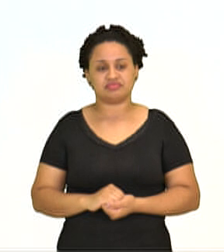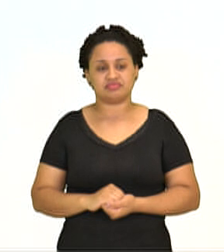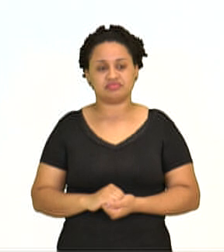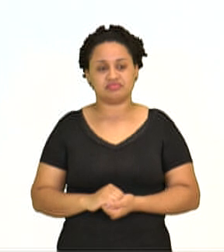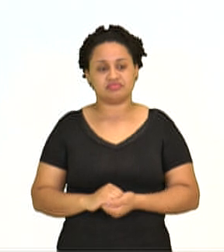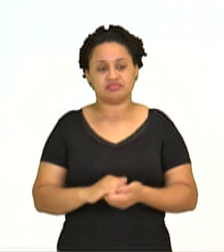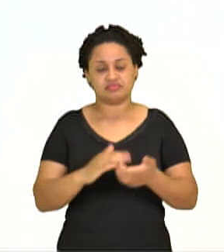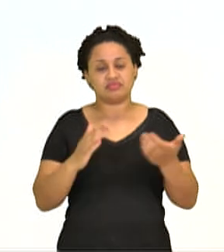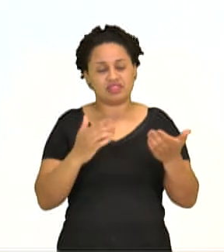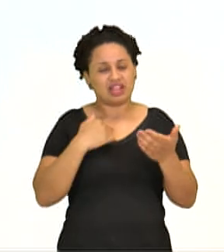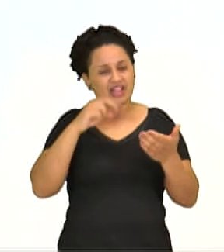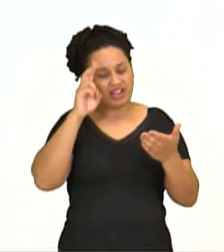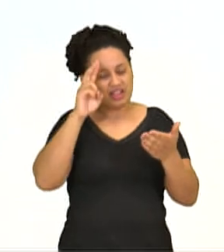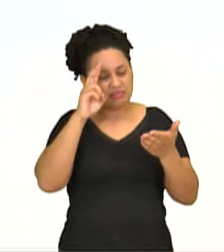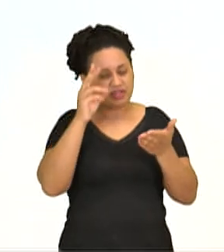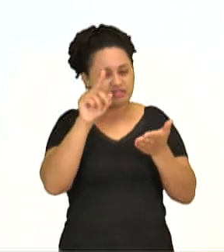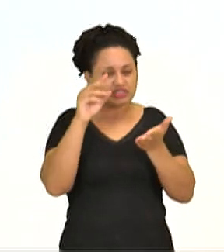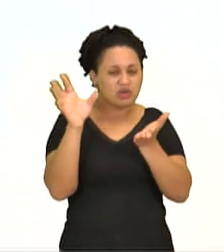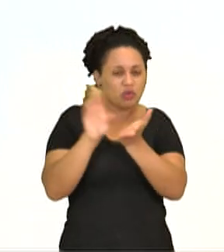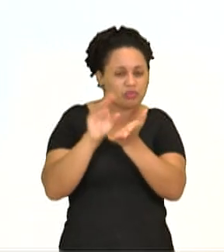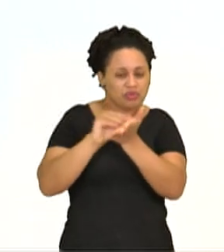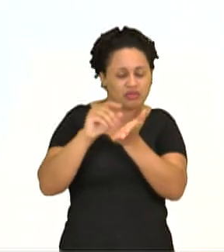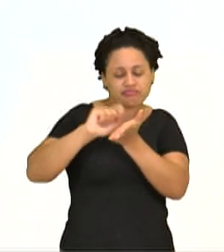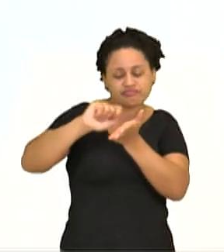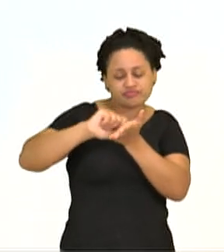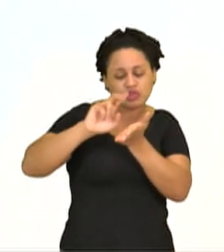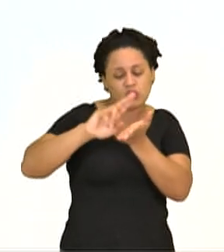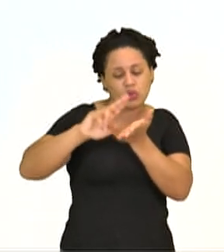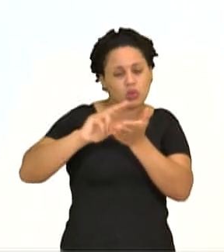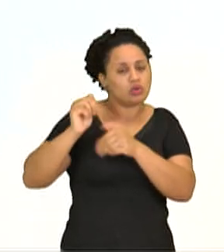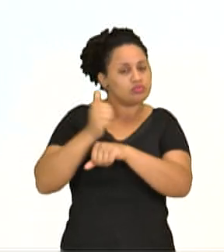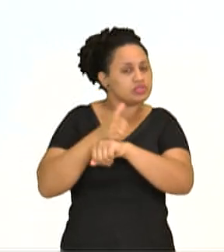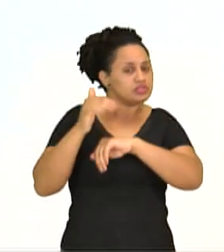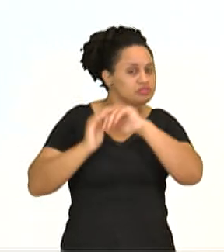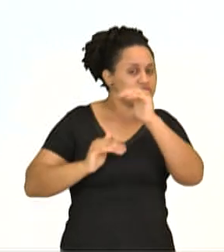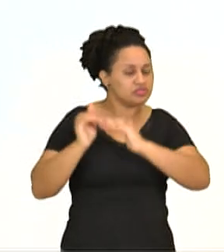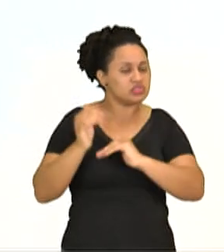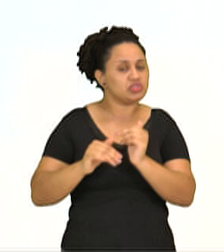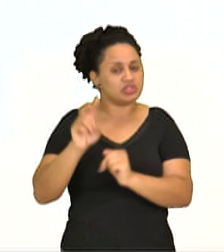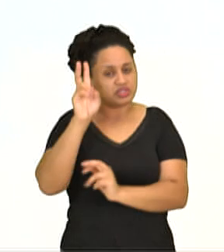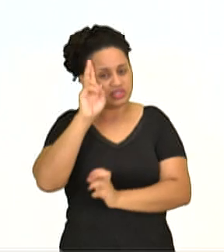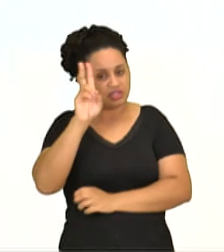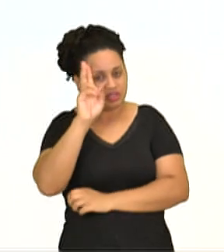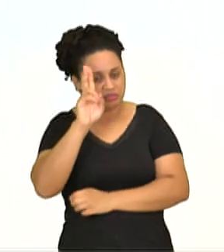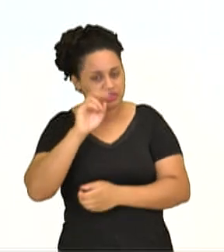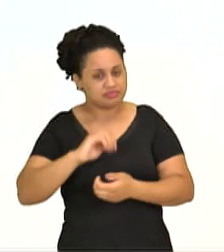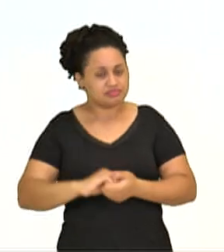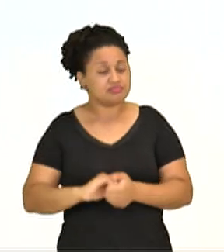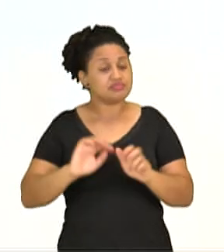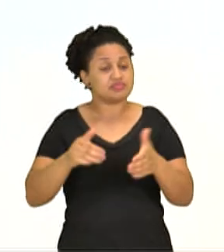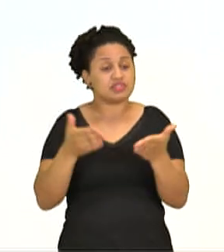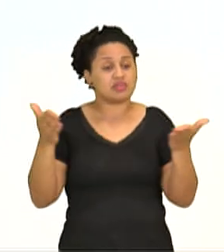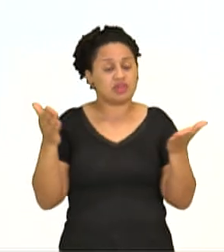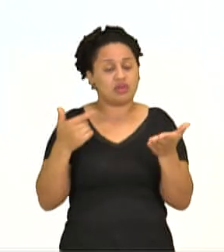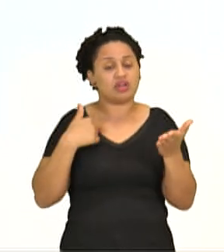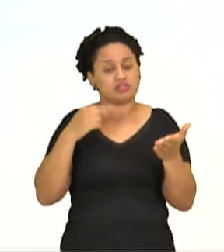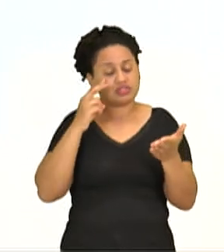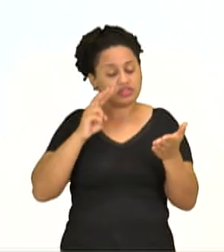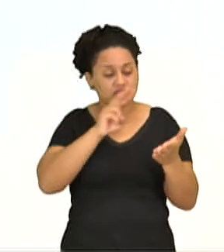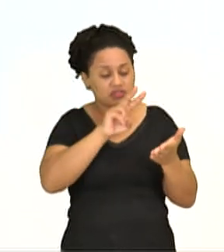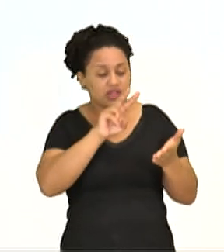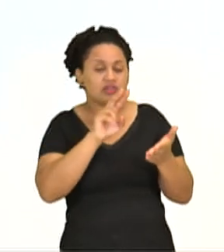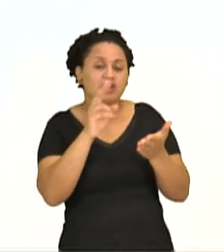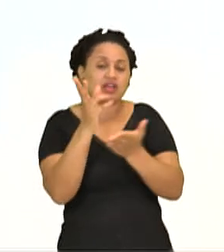occupations. Lembra aquela listinha que você acabou de copiar lá no comecinho da aula? Então, agora você vai olhar